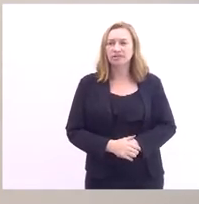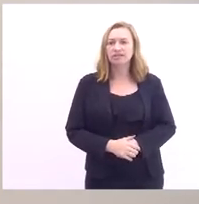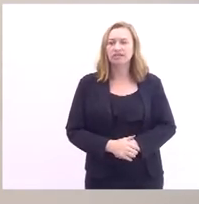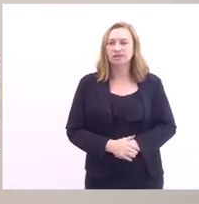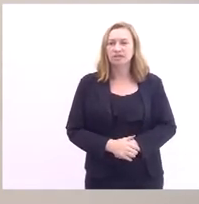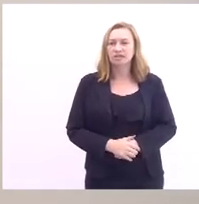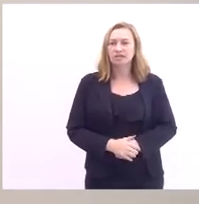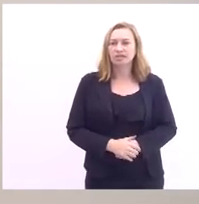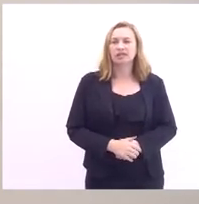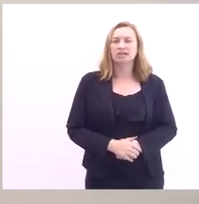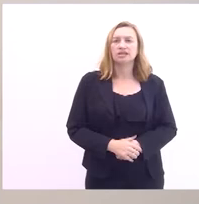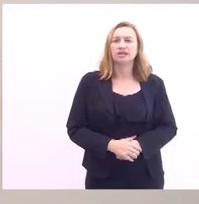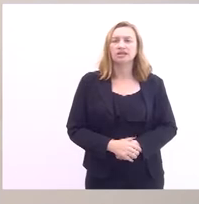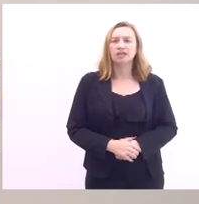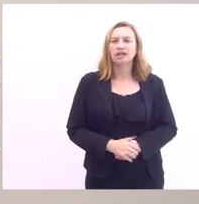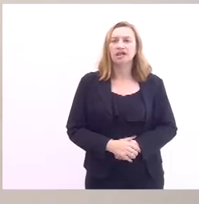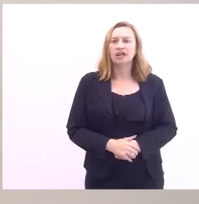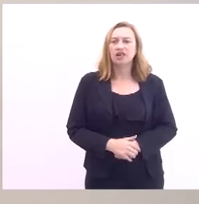palavras